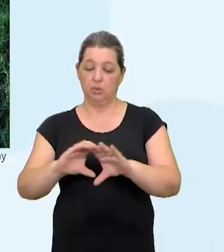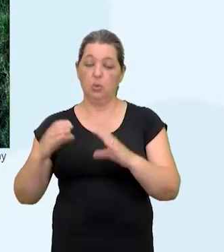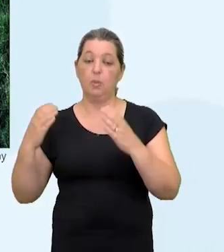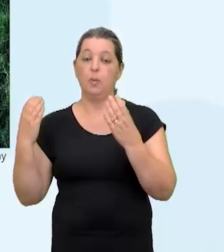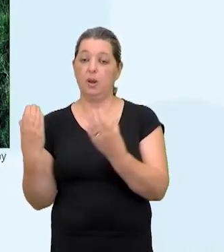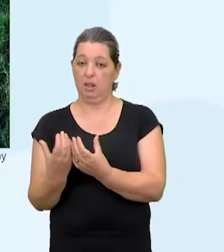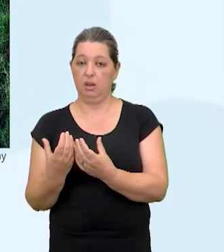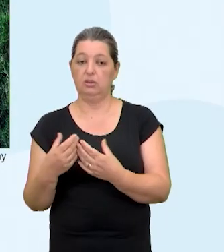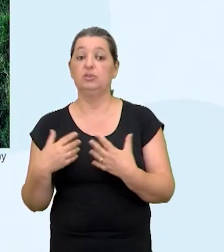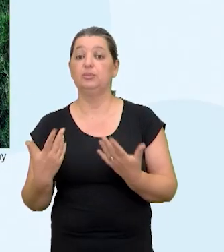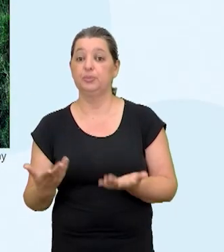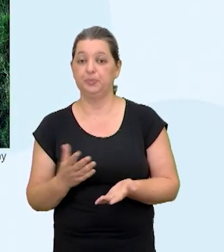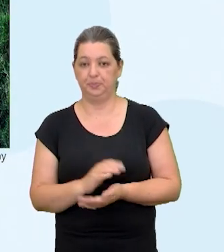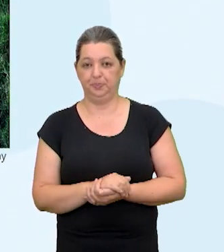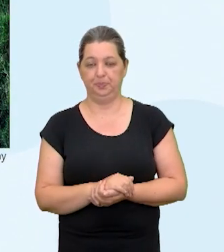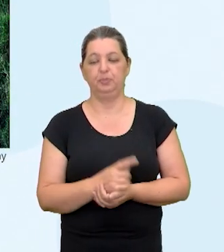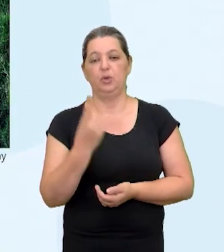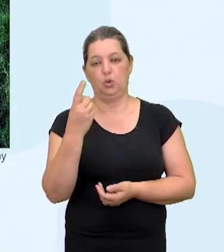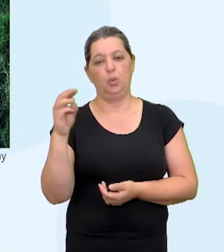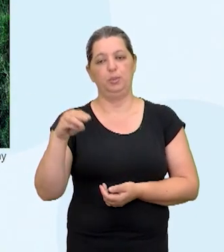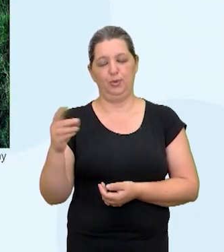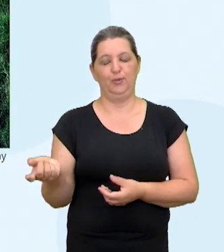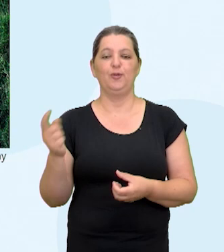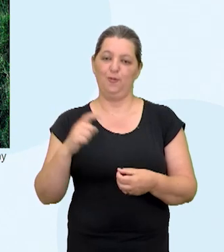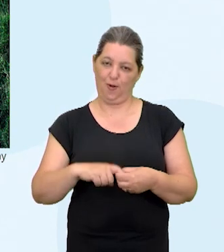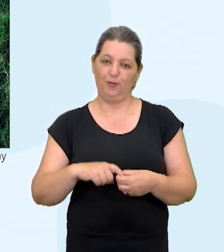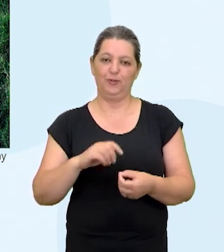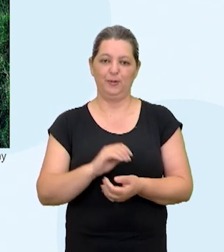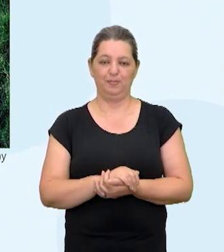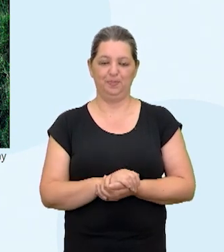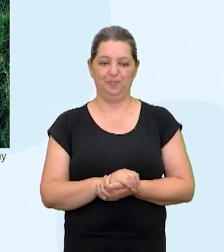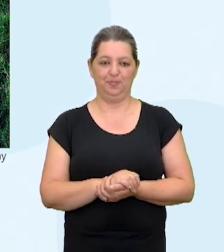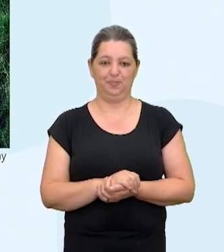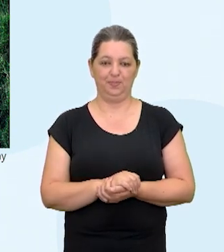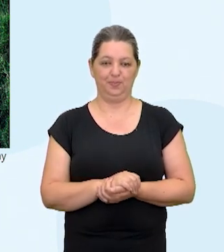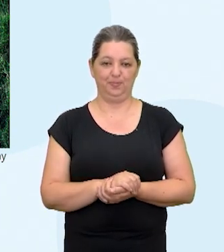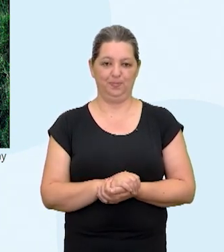sua comunidade? Mais um minutinho e já voltamos.